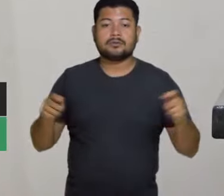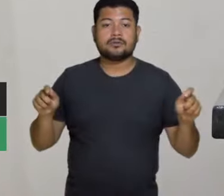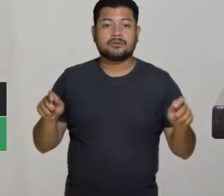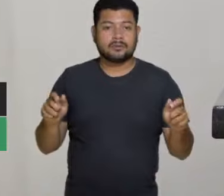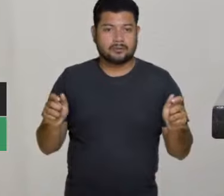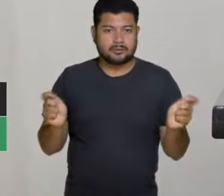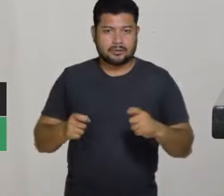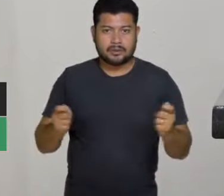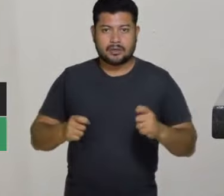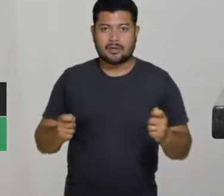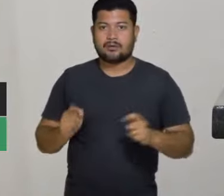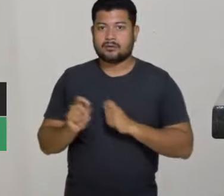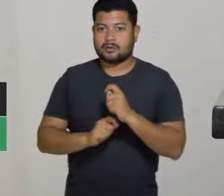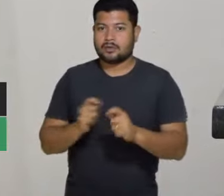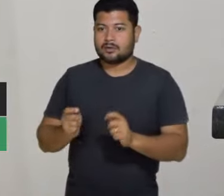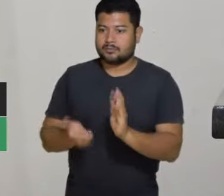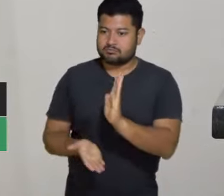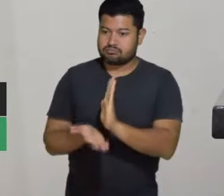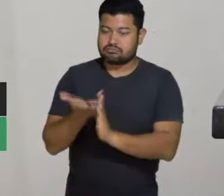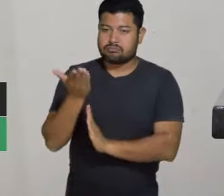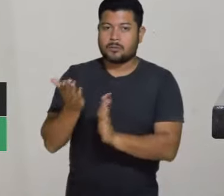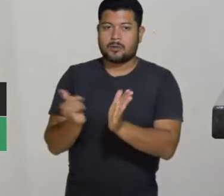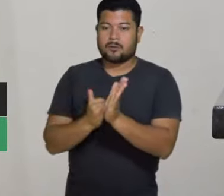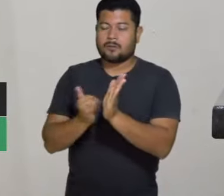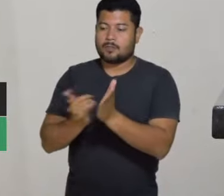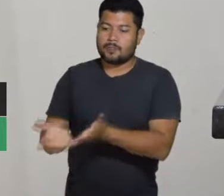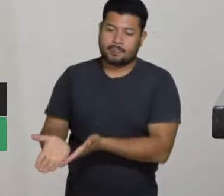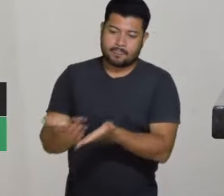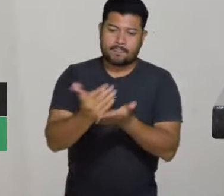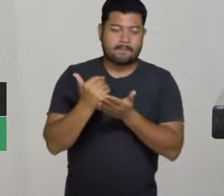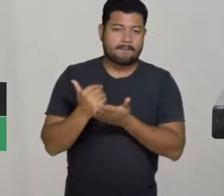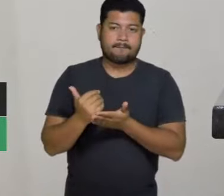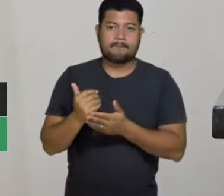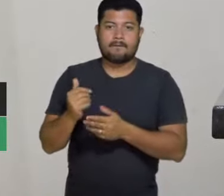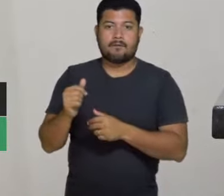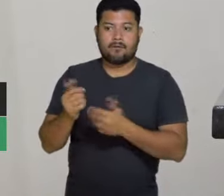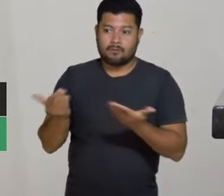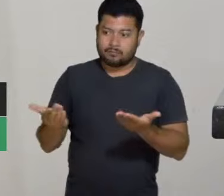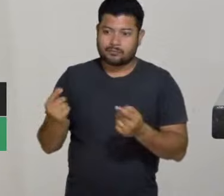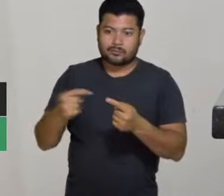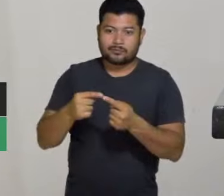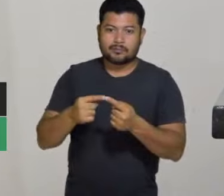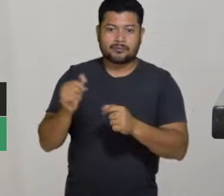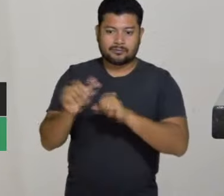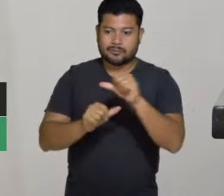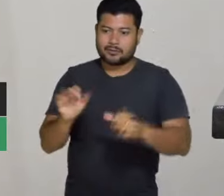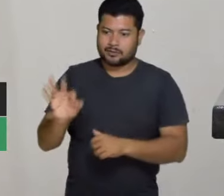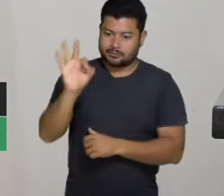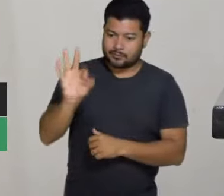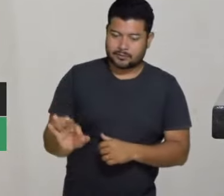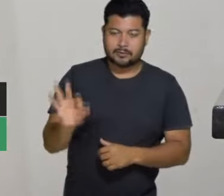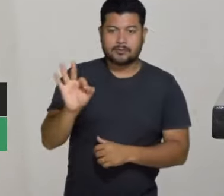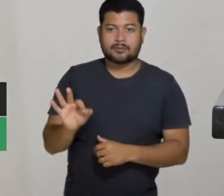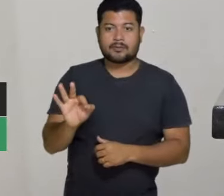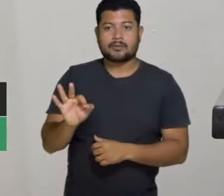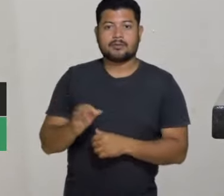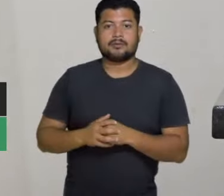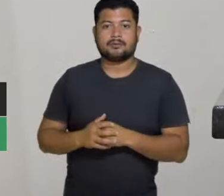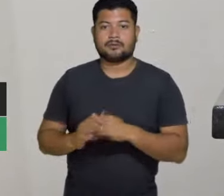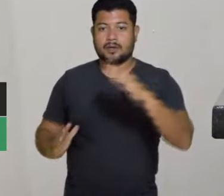também o aumento da arrecadação de impostos, ou seja, o reajuste dos impostos, num teto de limite